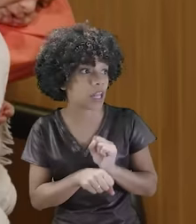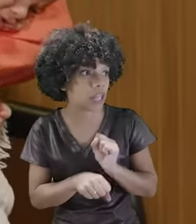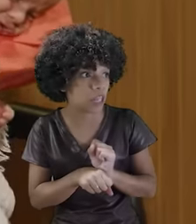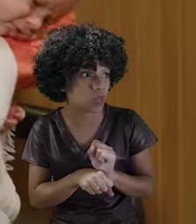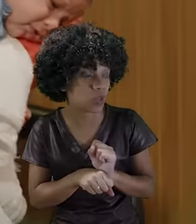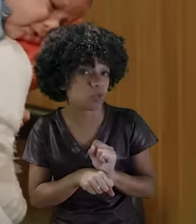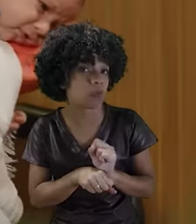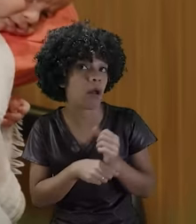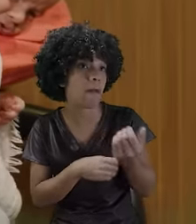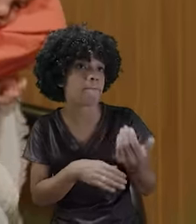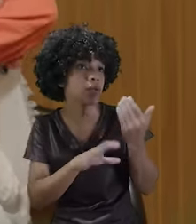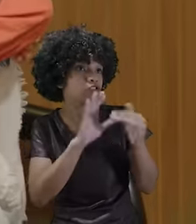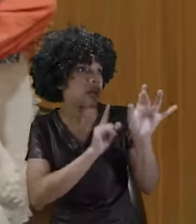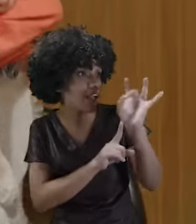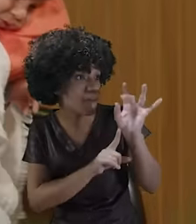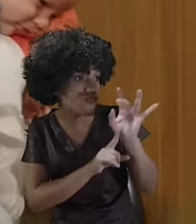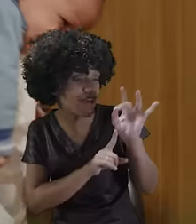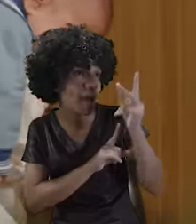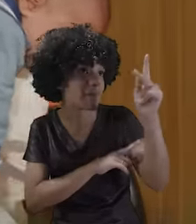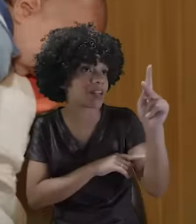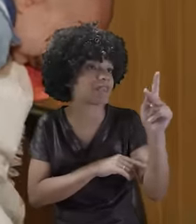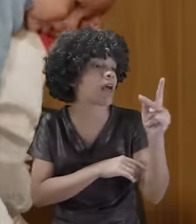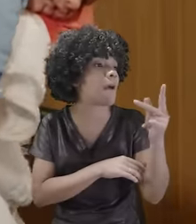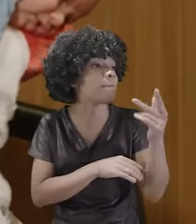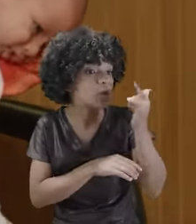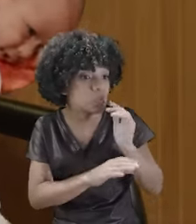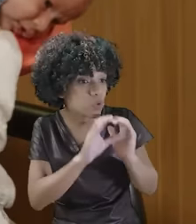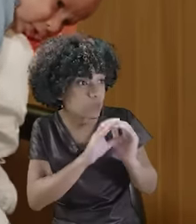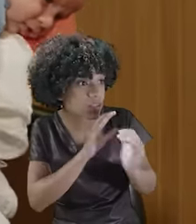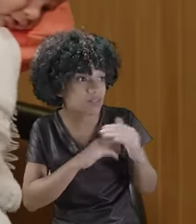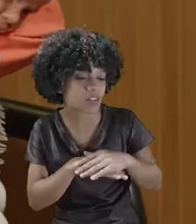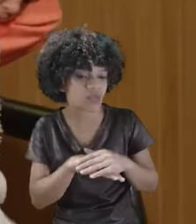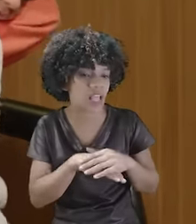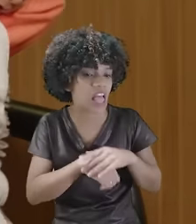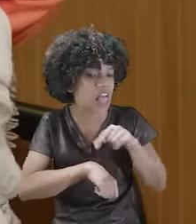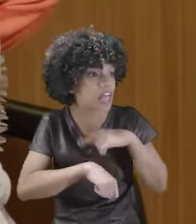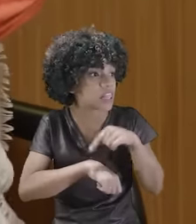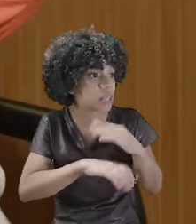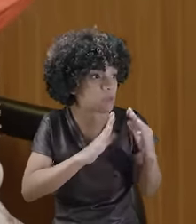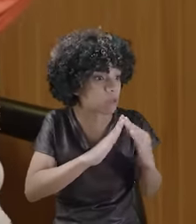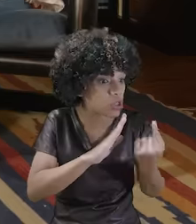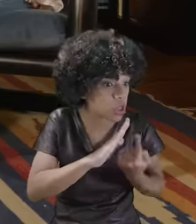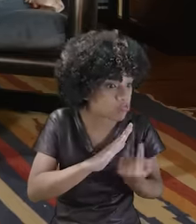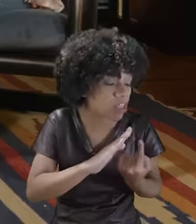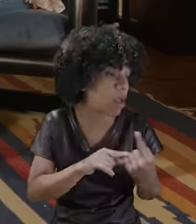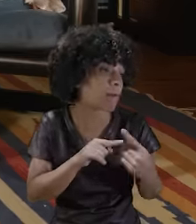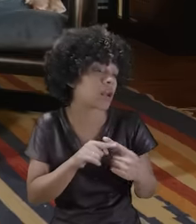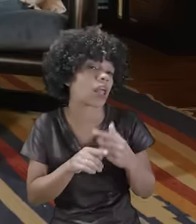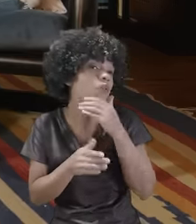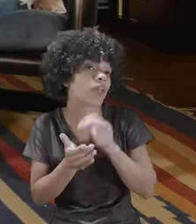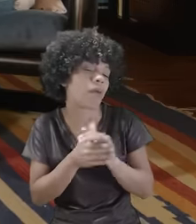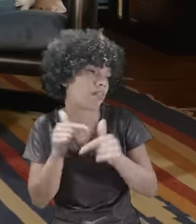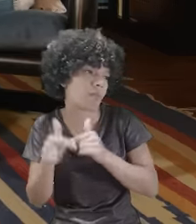muito tempo para chega assim não para eles para mim falar com ele muito tempo sozinha em casa não tem ninguém só eu e meu marido tá